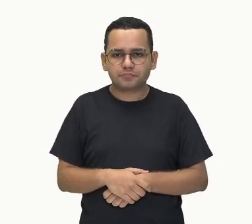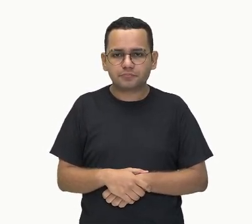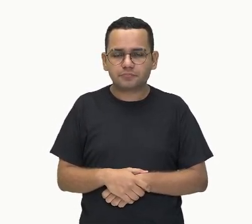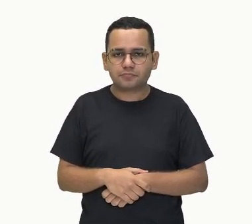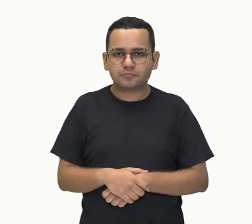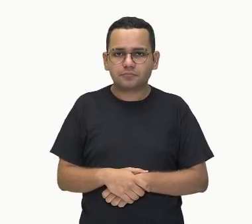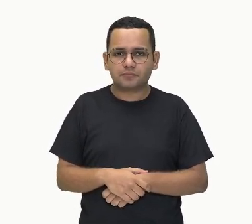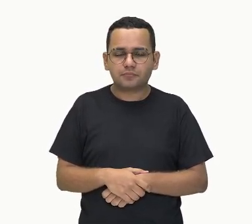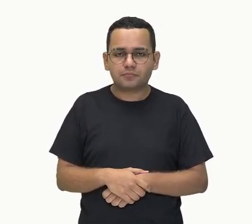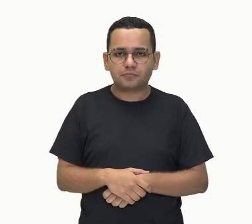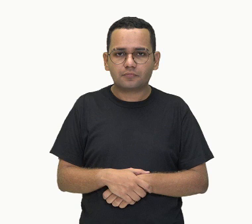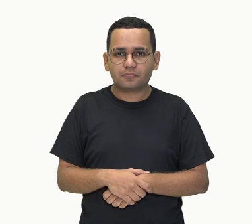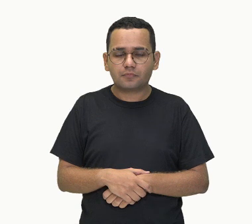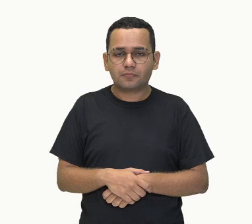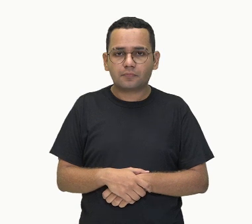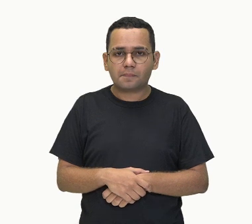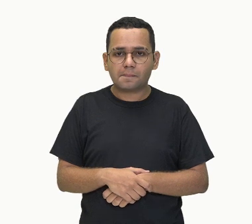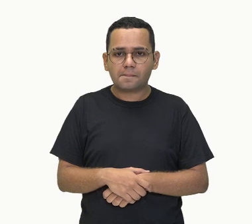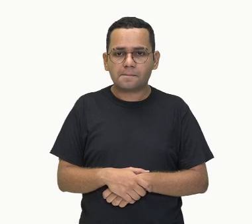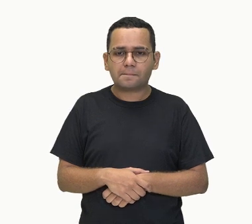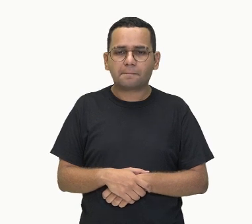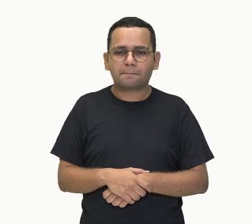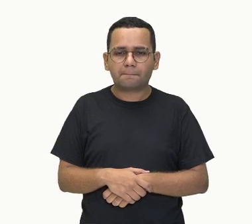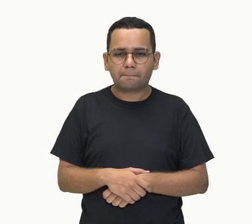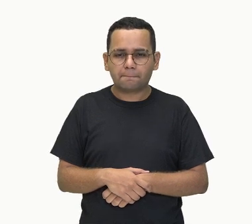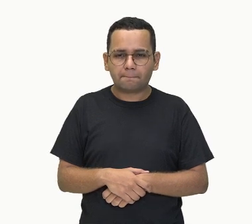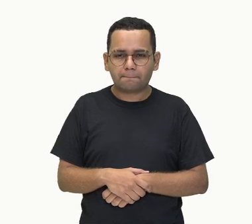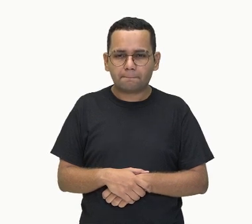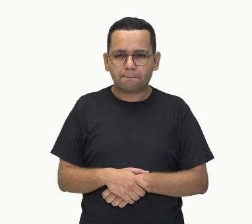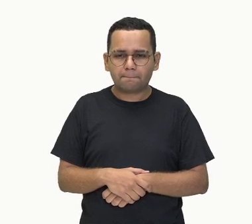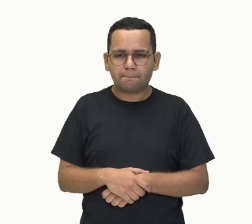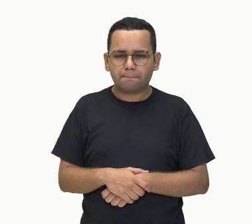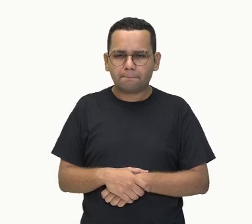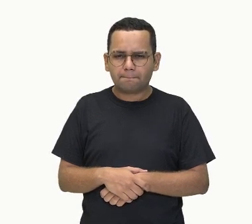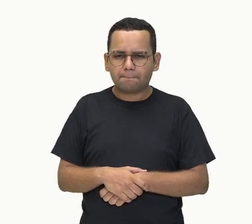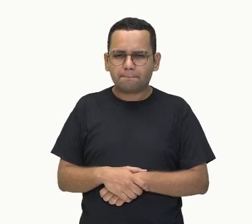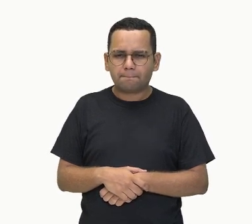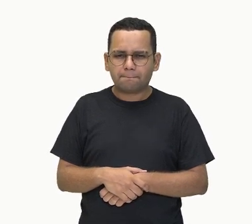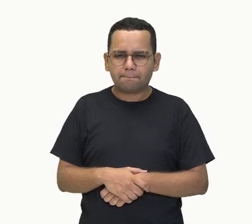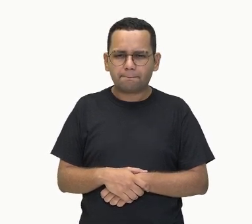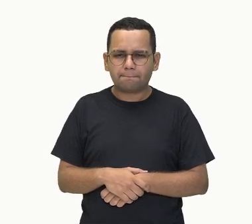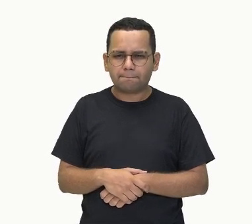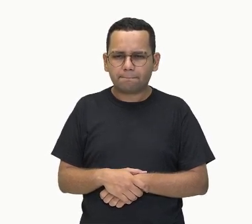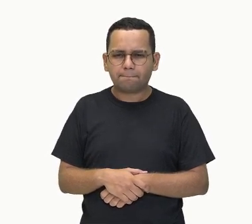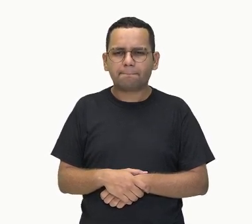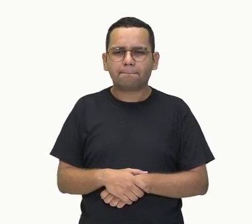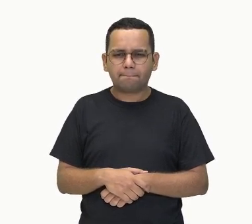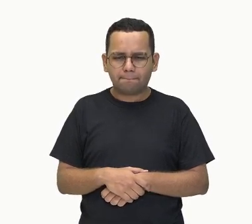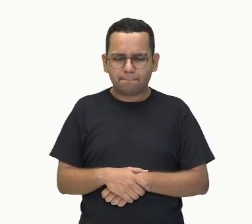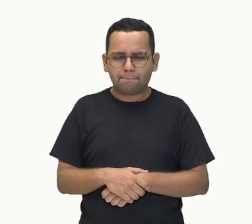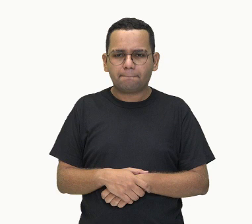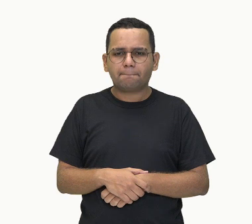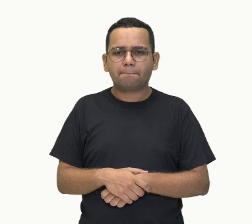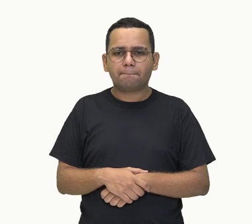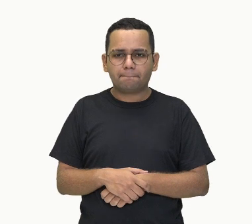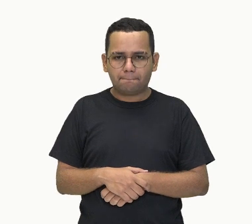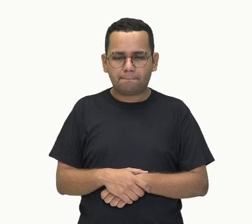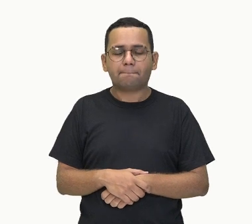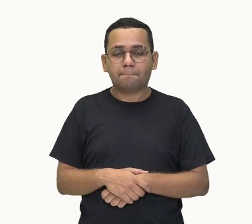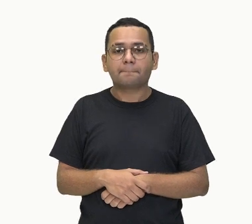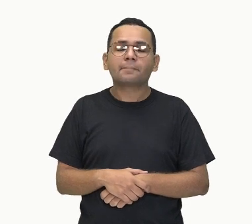o nosso coeficiente. A gente vai isolar, na verdade, a nossa incógnita